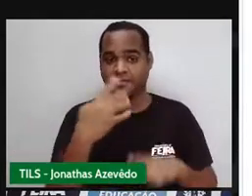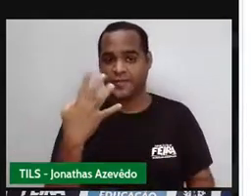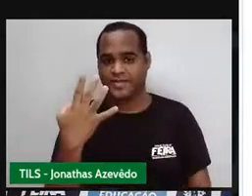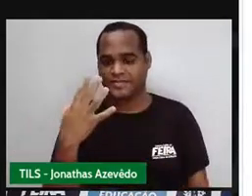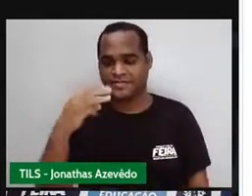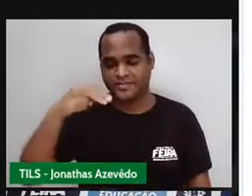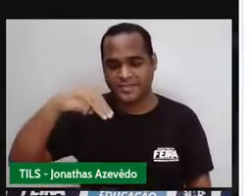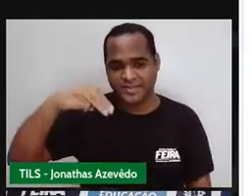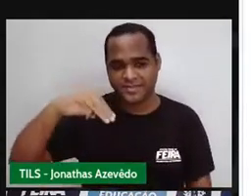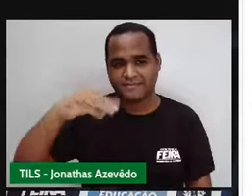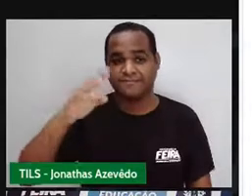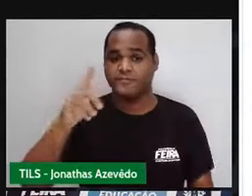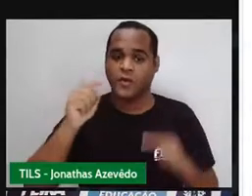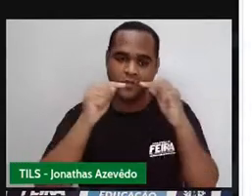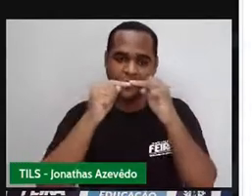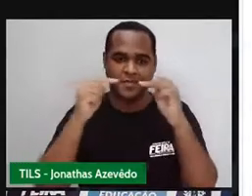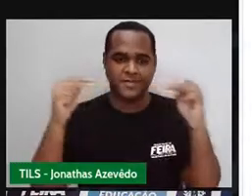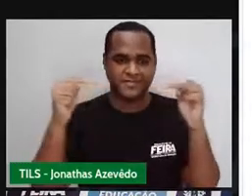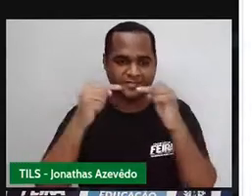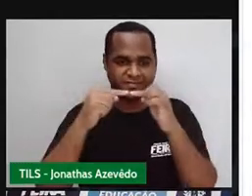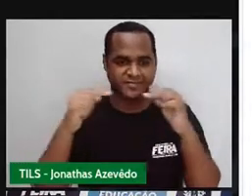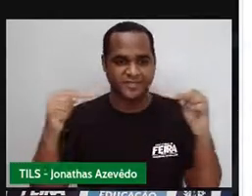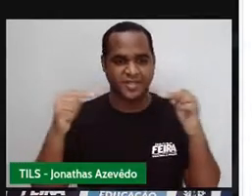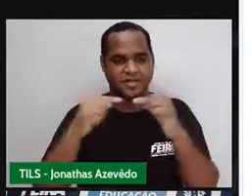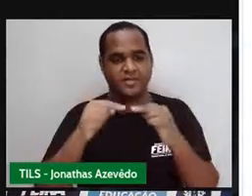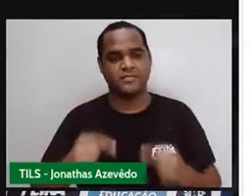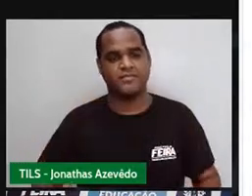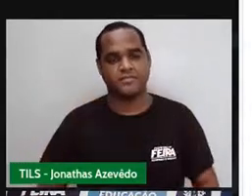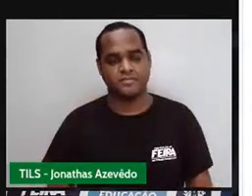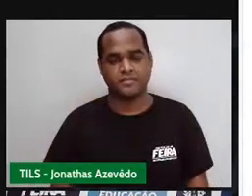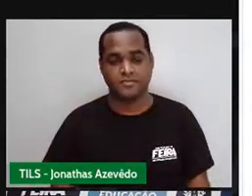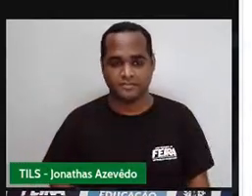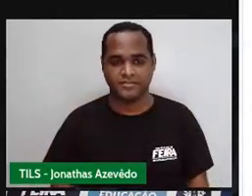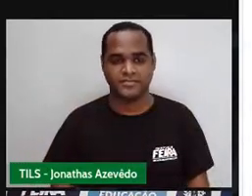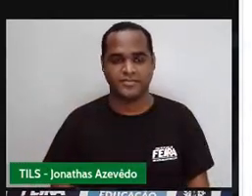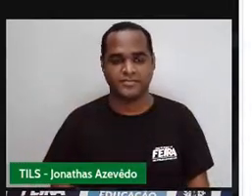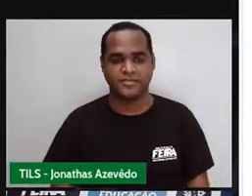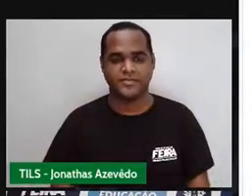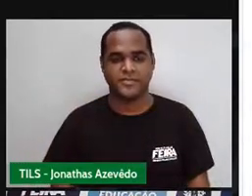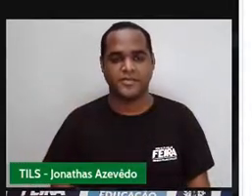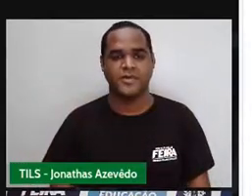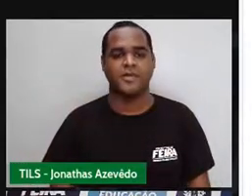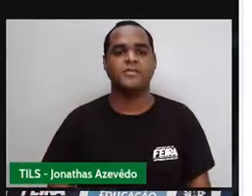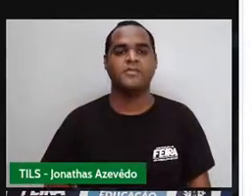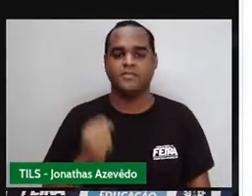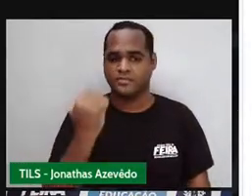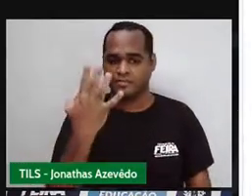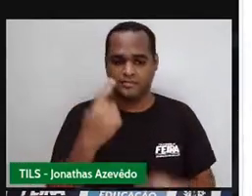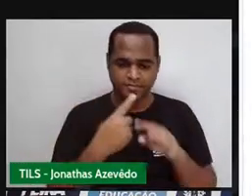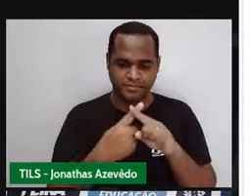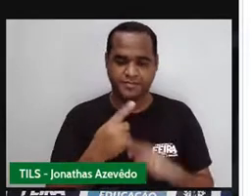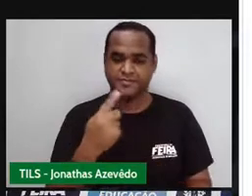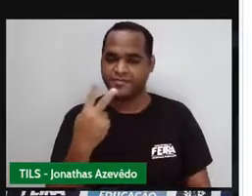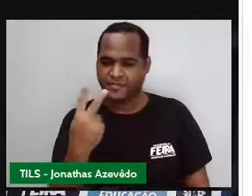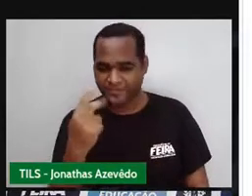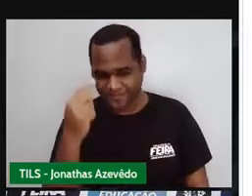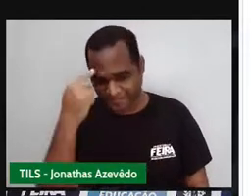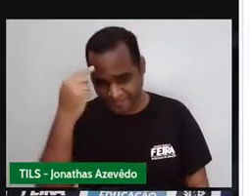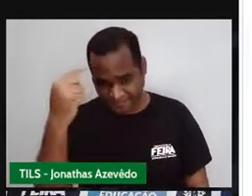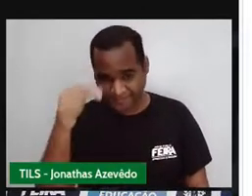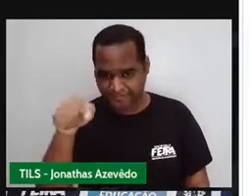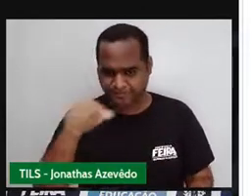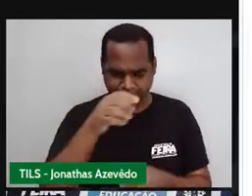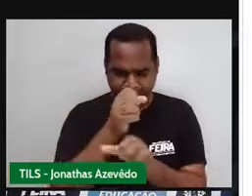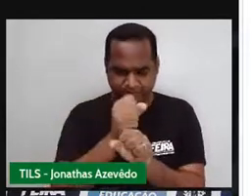quatro metros que é o comprimento o quatro metros vezes 2 tá bom E aí agora você já tá fazendo esse